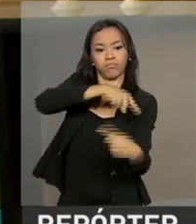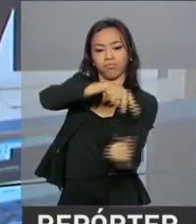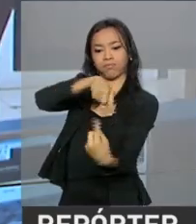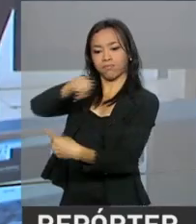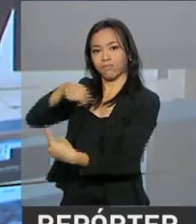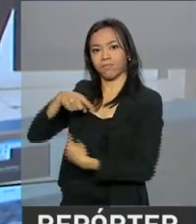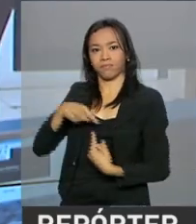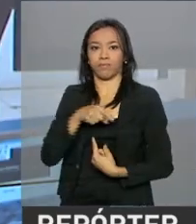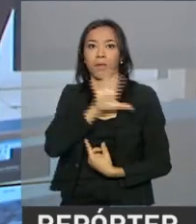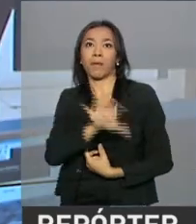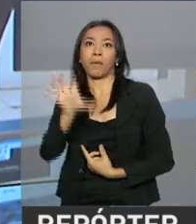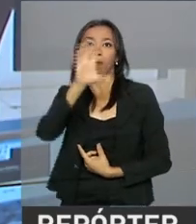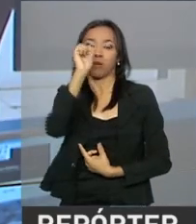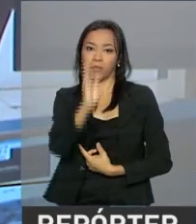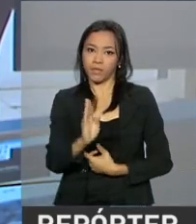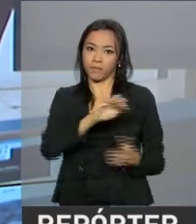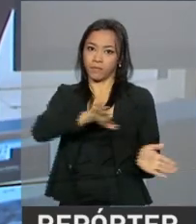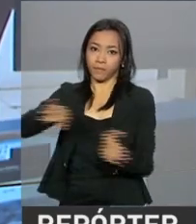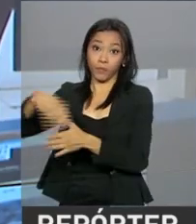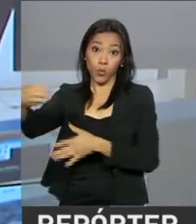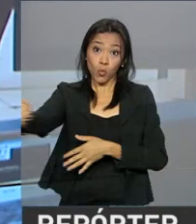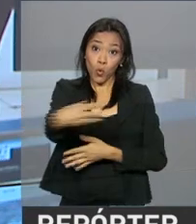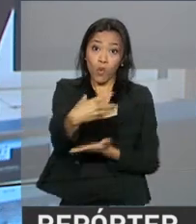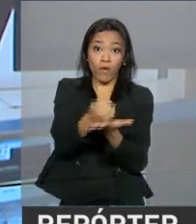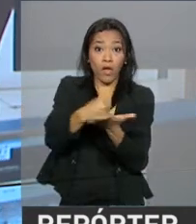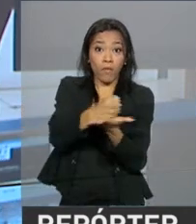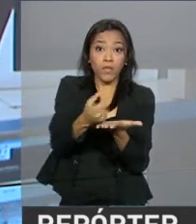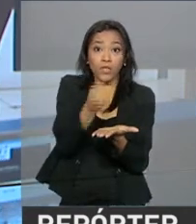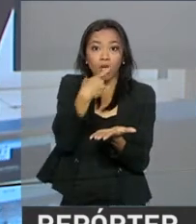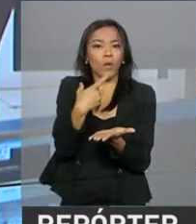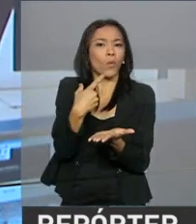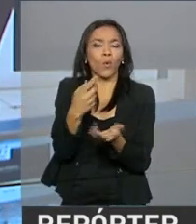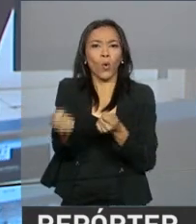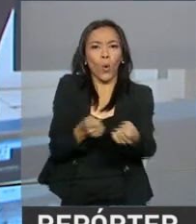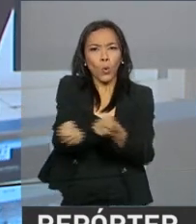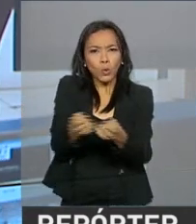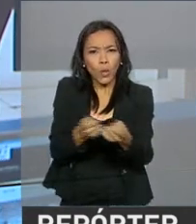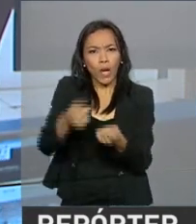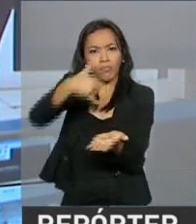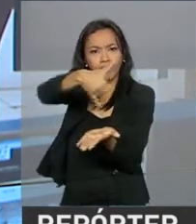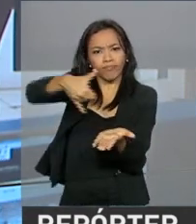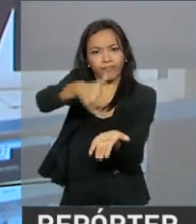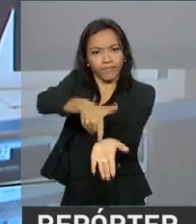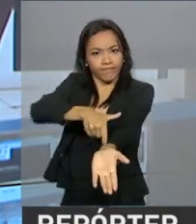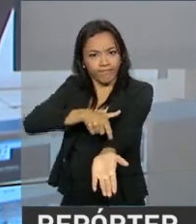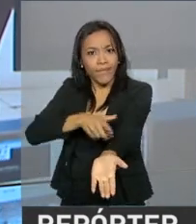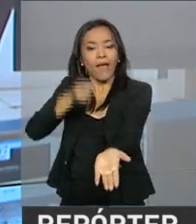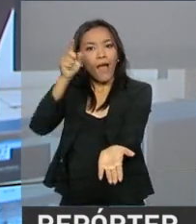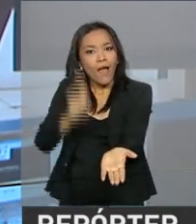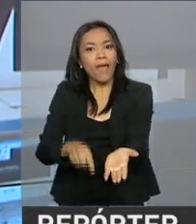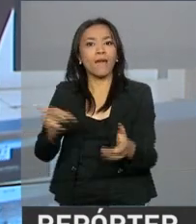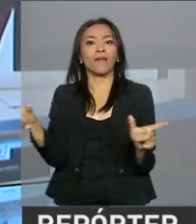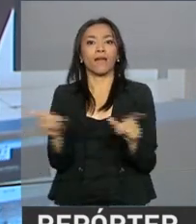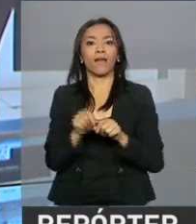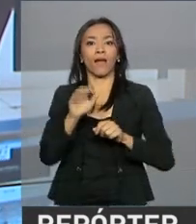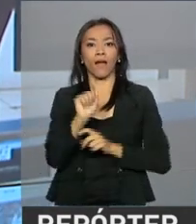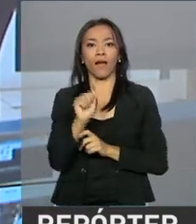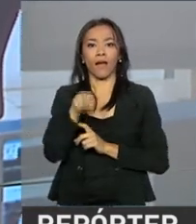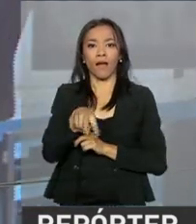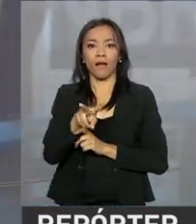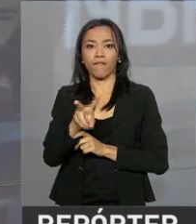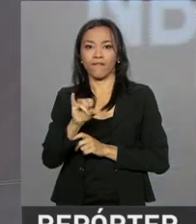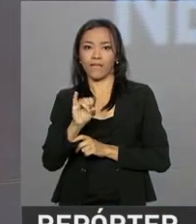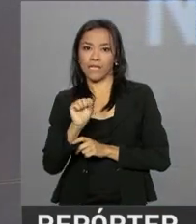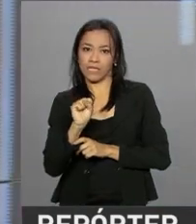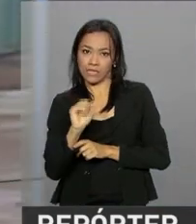brasil o novo remédio para o controle do colesterol foi aprovado pela anvisa agência nacional de vigilância sanitária ea